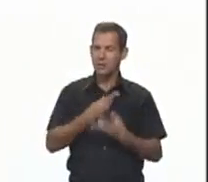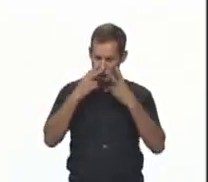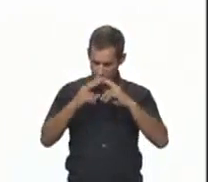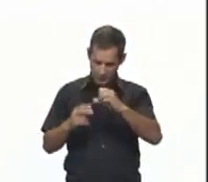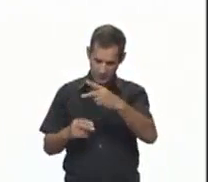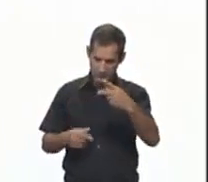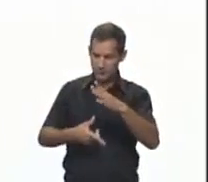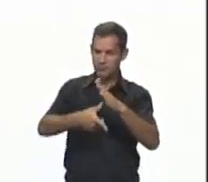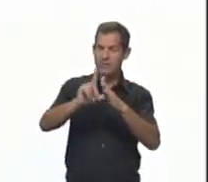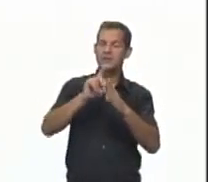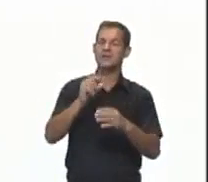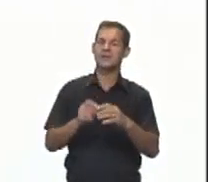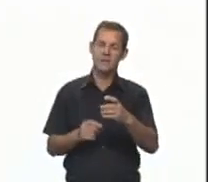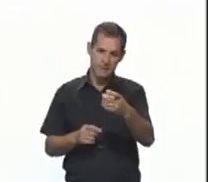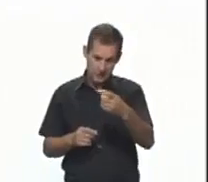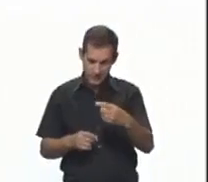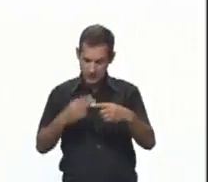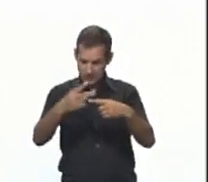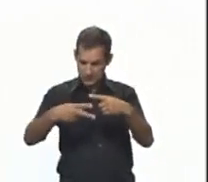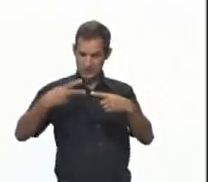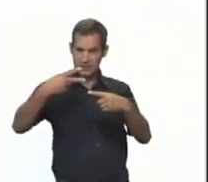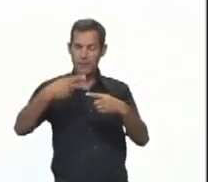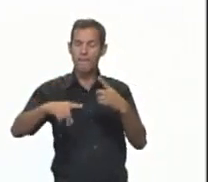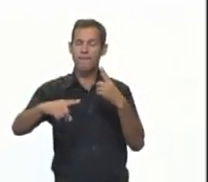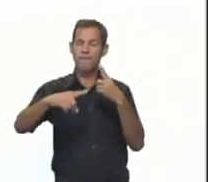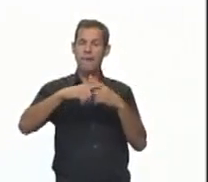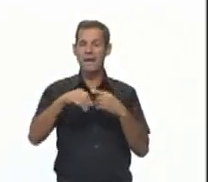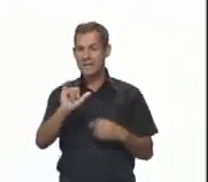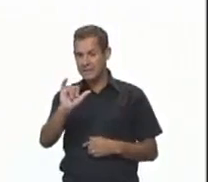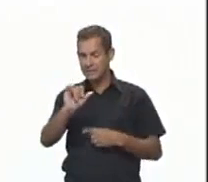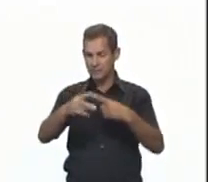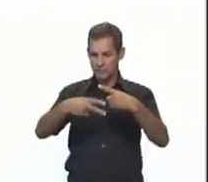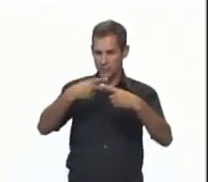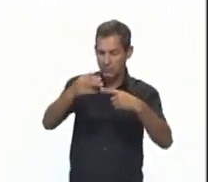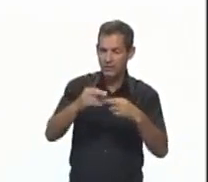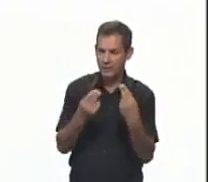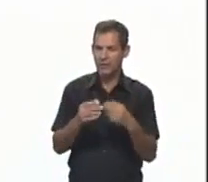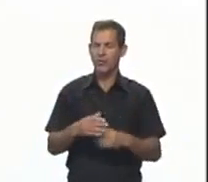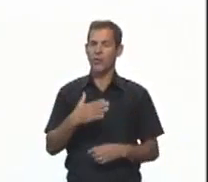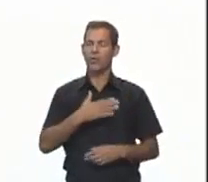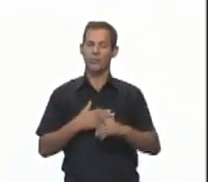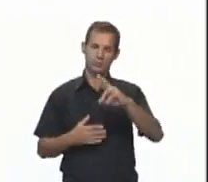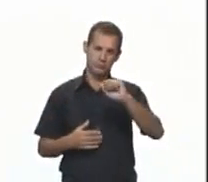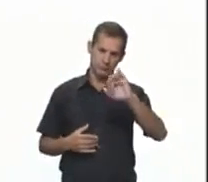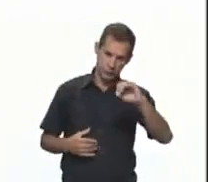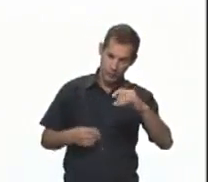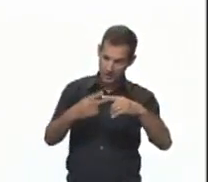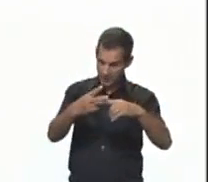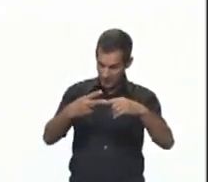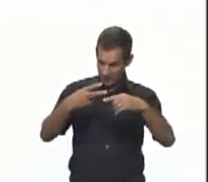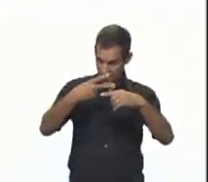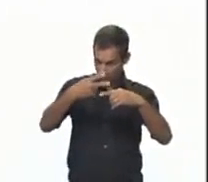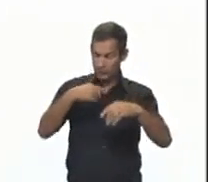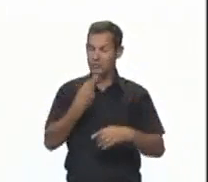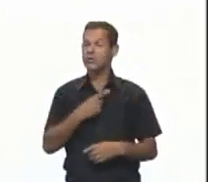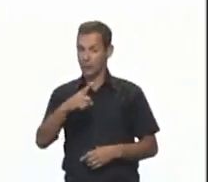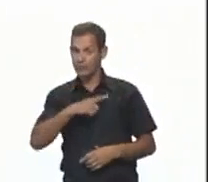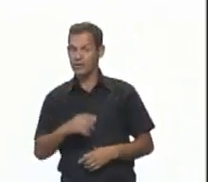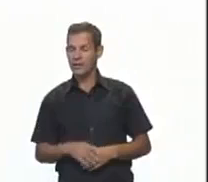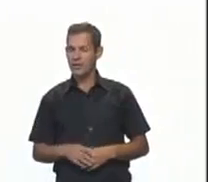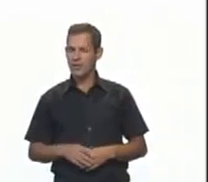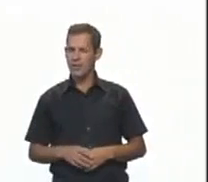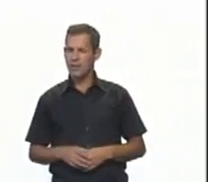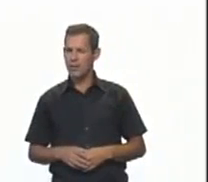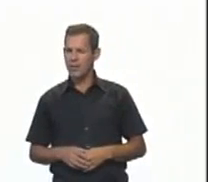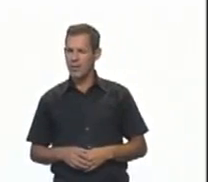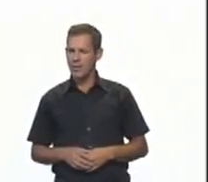viu na SP anterior que x ao quadrado mais y ao quadrado é igual ao meu raio ao quadrado. A gente não tem essa expressão